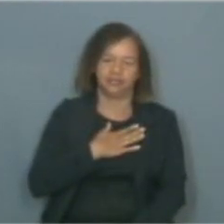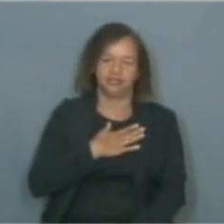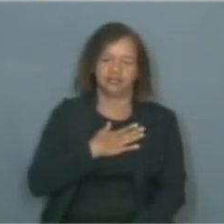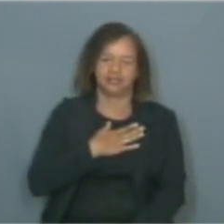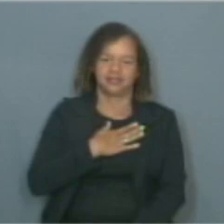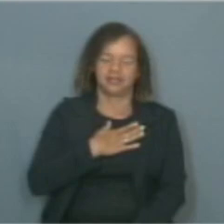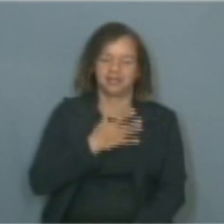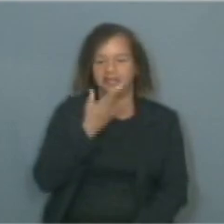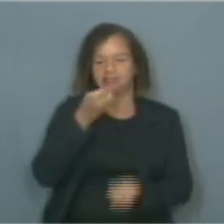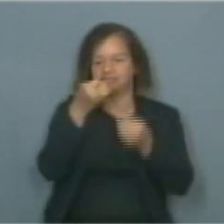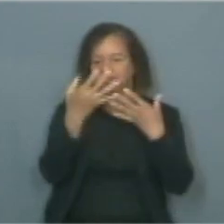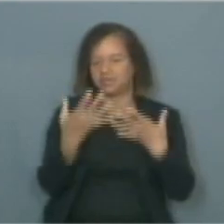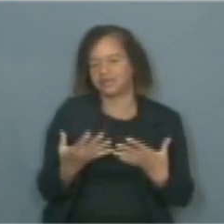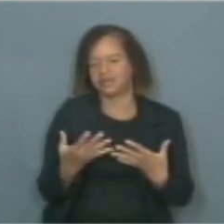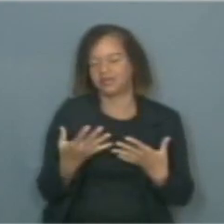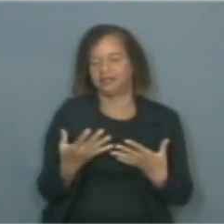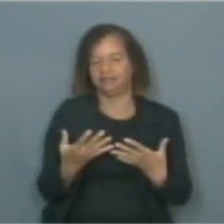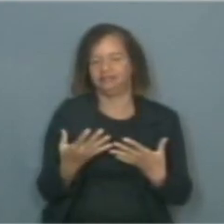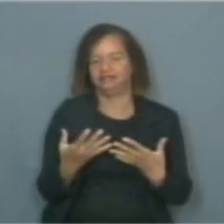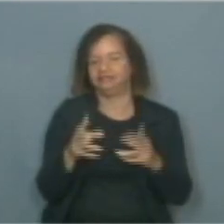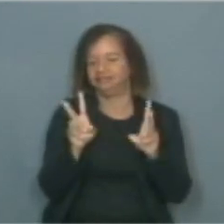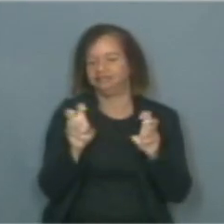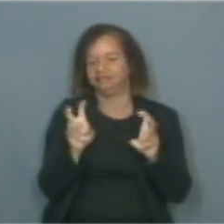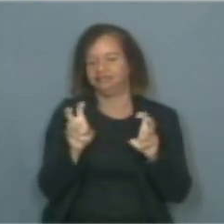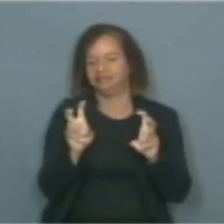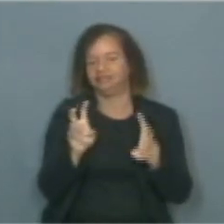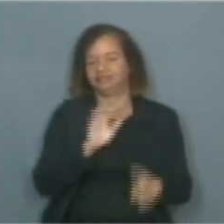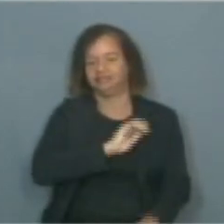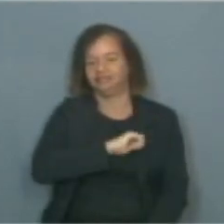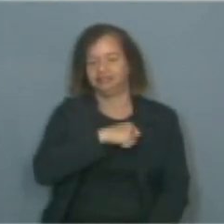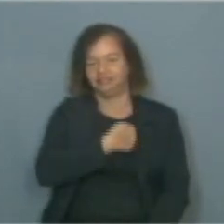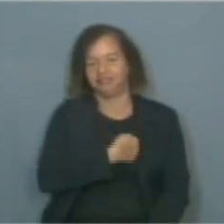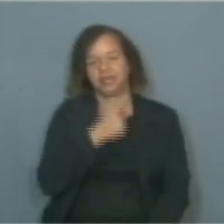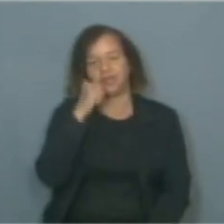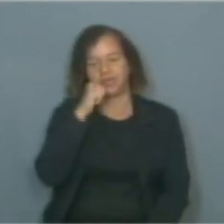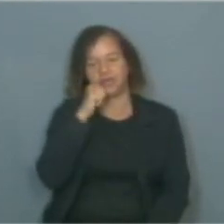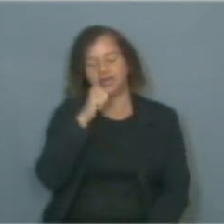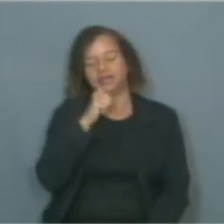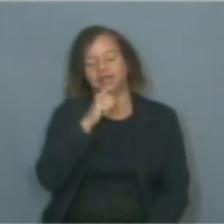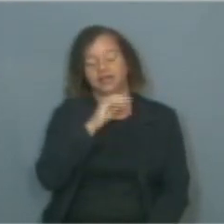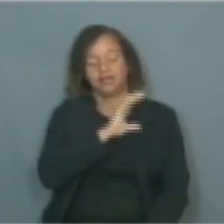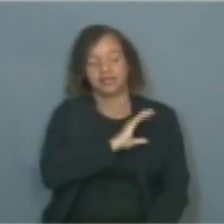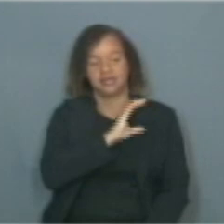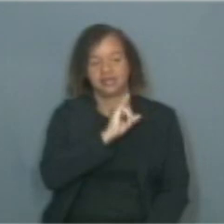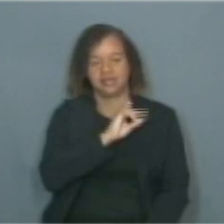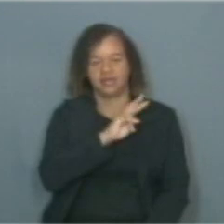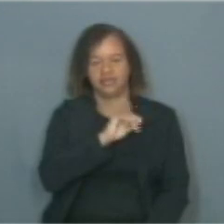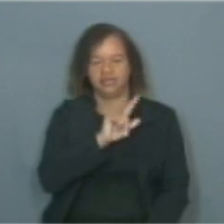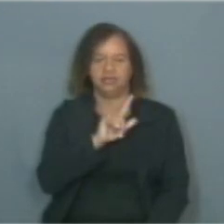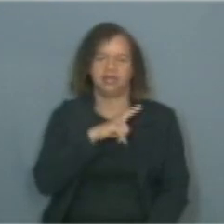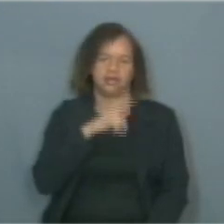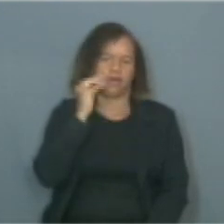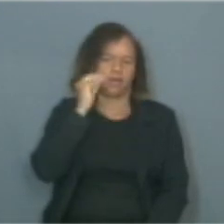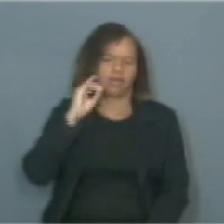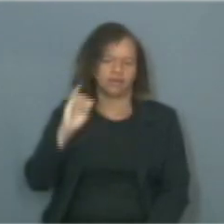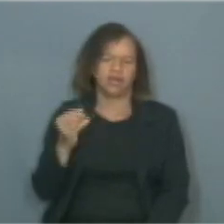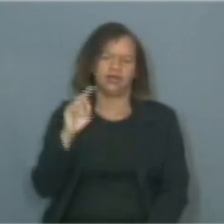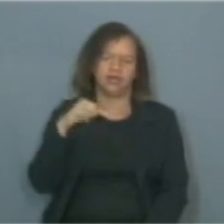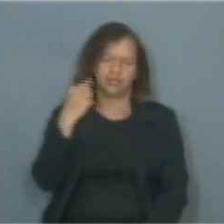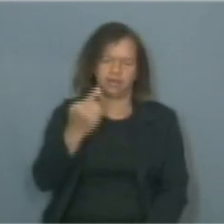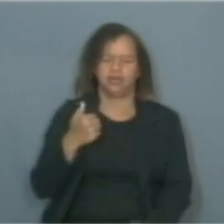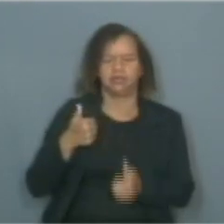tréplica com relação às questões das delegacias de Polícia Civil. Mas ele tem aí a oportunidade depois